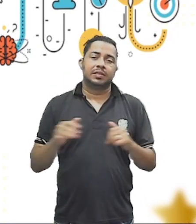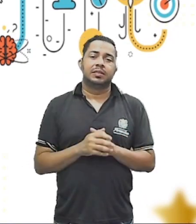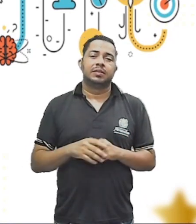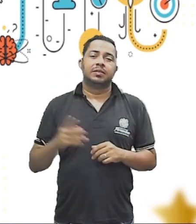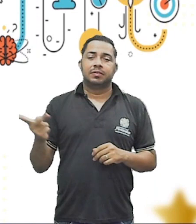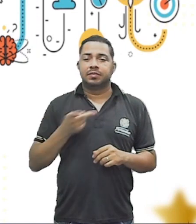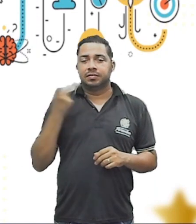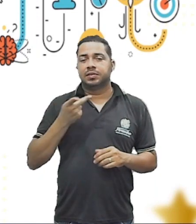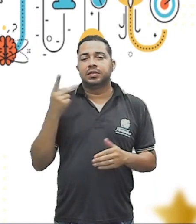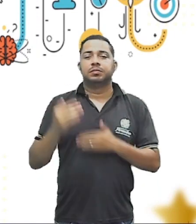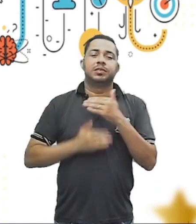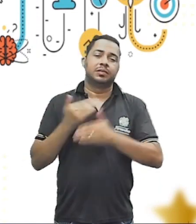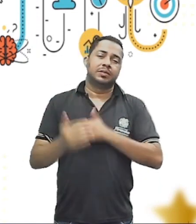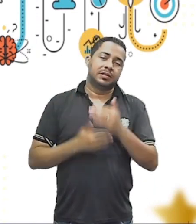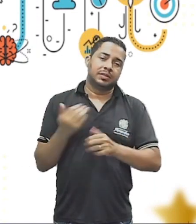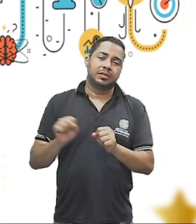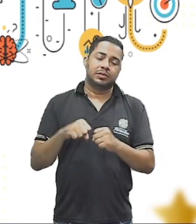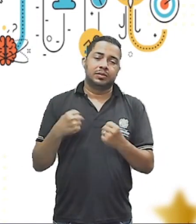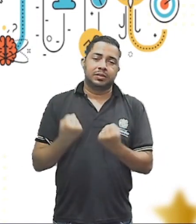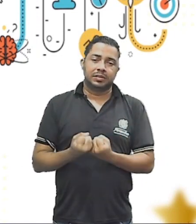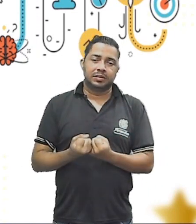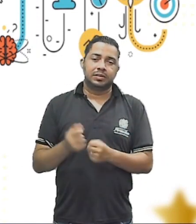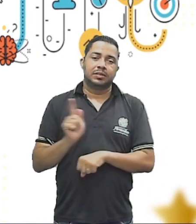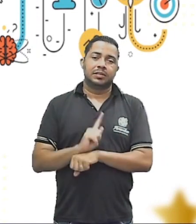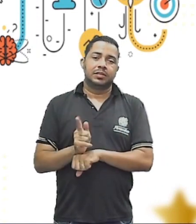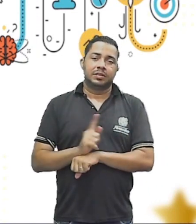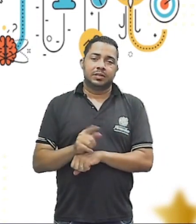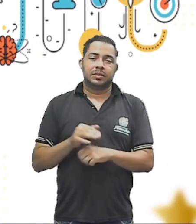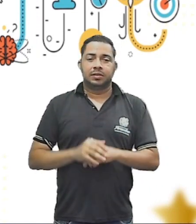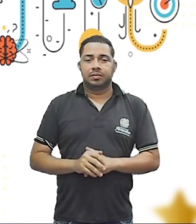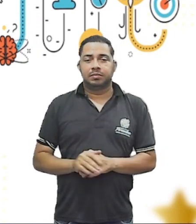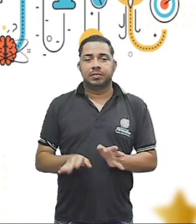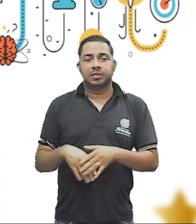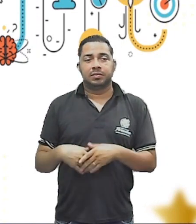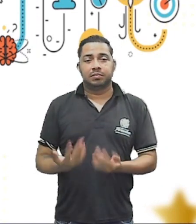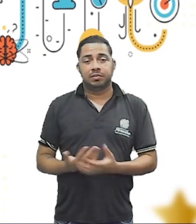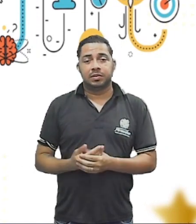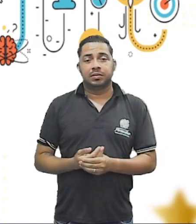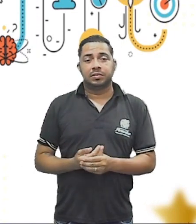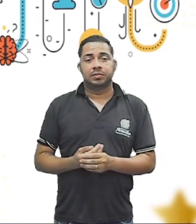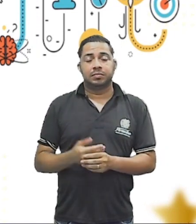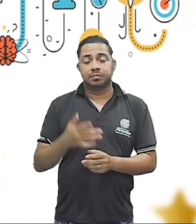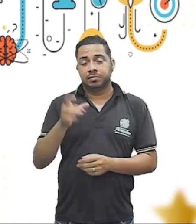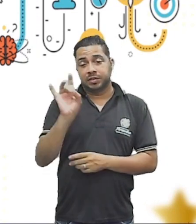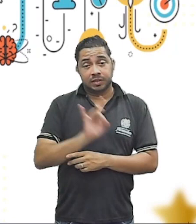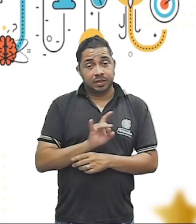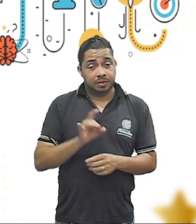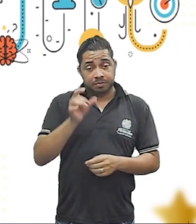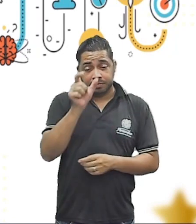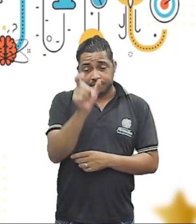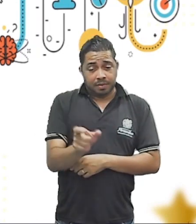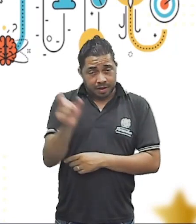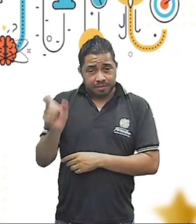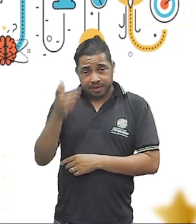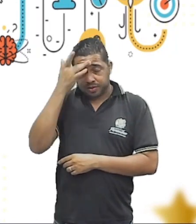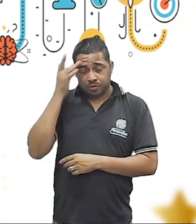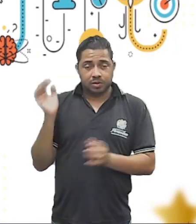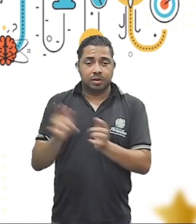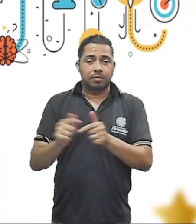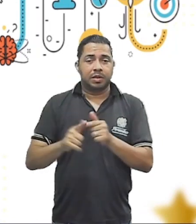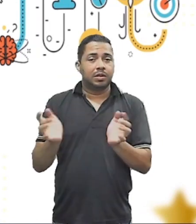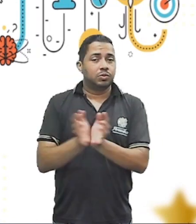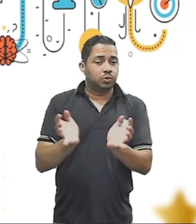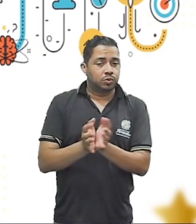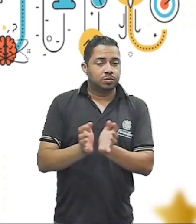fala um processo social e gerencial pelo qual indivíduos e grupos obtêm o que necessitam